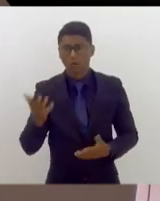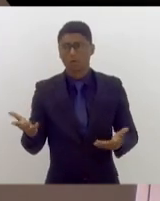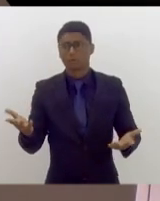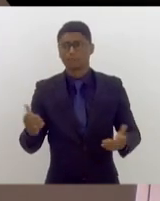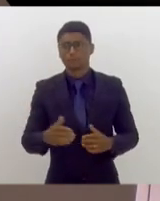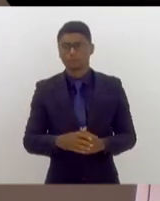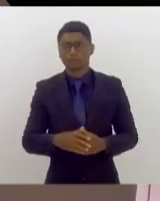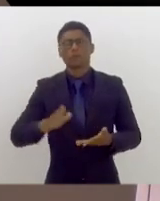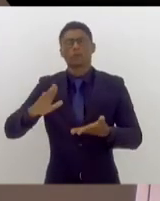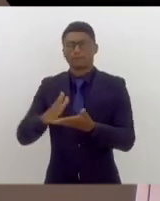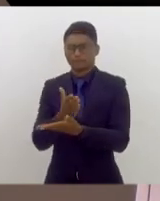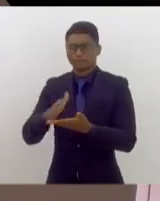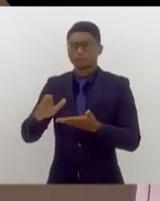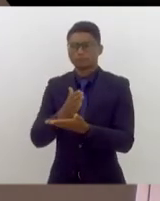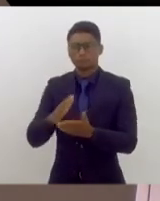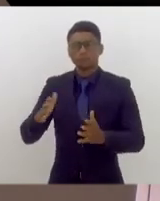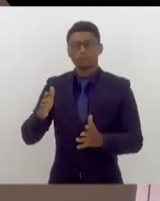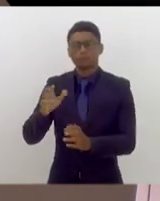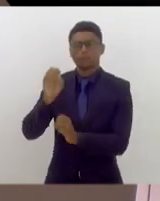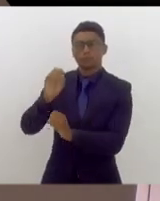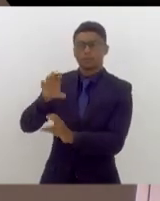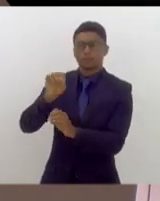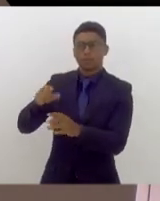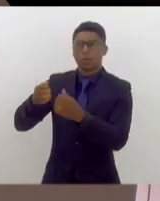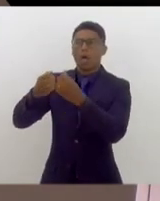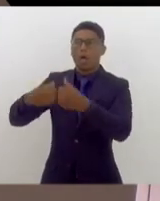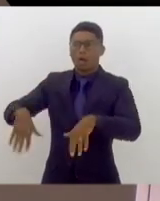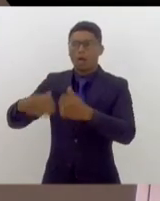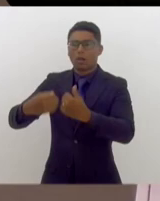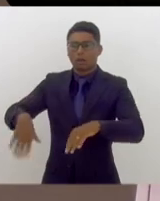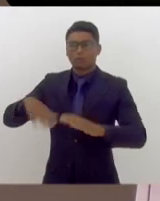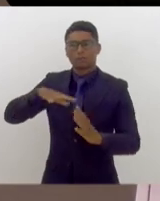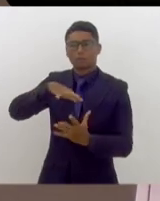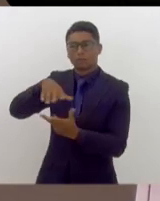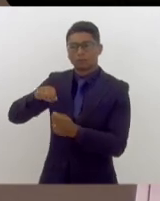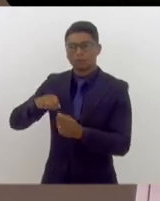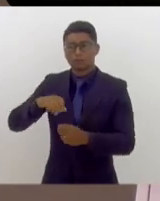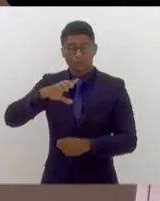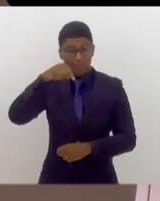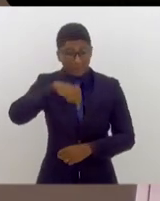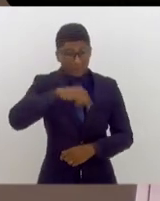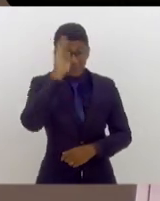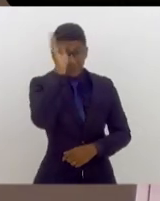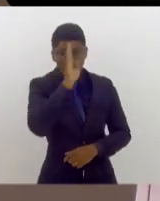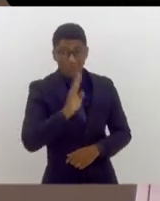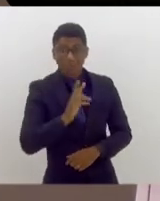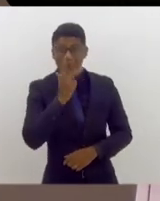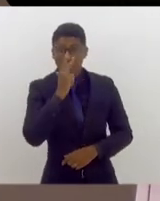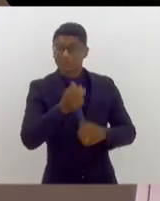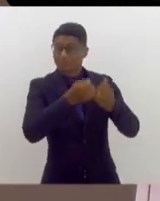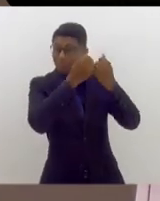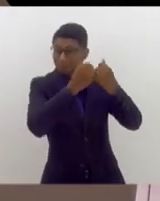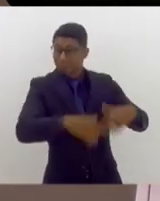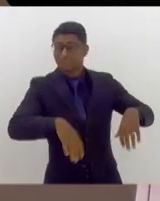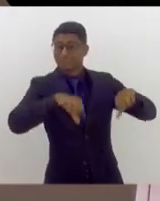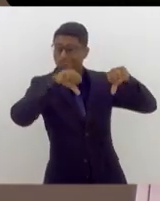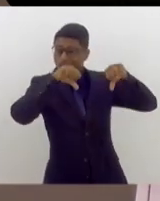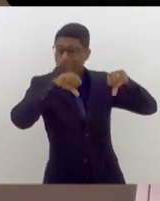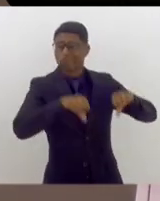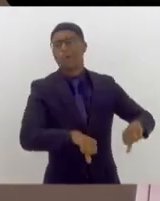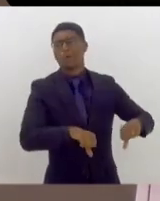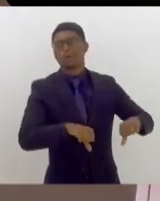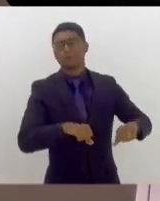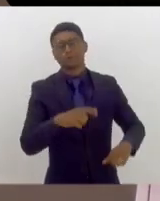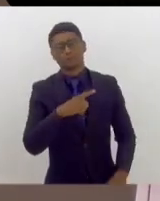são mundiais, mas os enfrentamentos foram muito diferentes, os efeitos foram muito diferentes. Os efeitos são muito mais drásticos no país. E